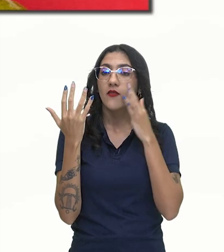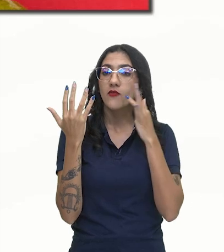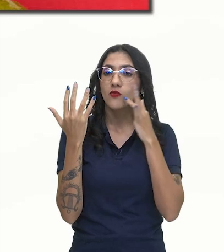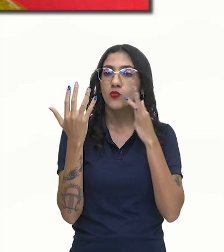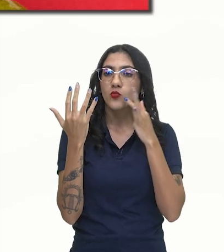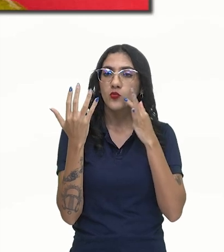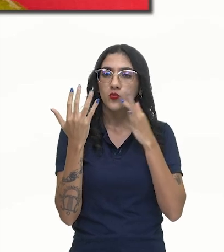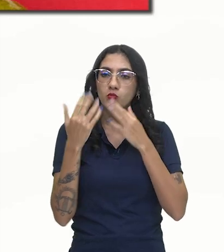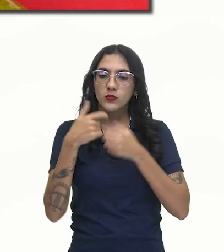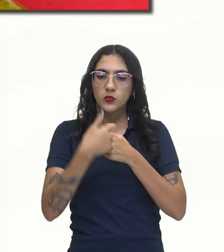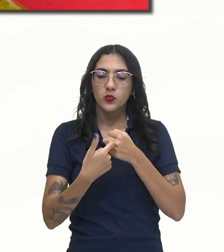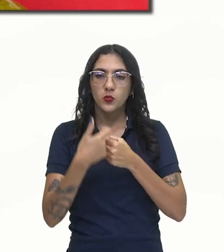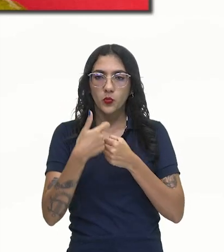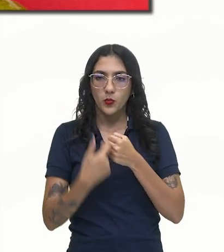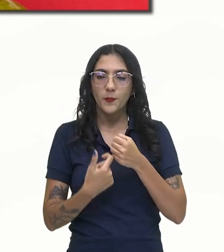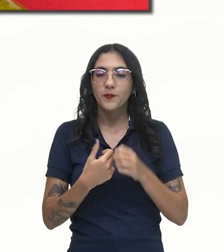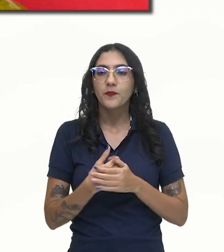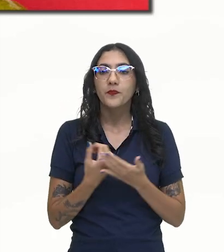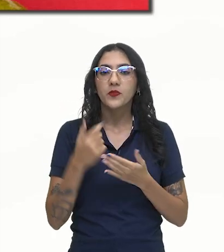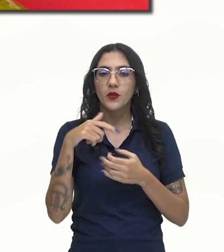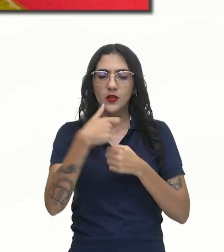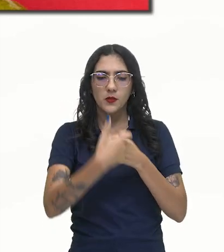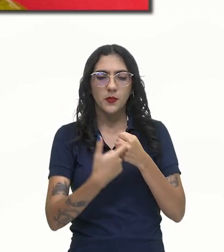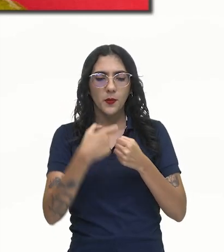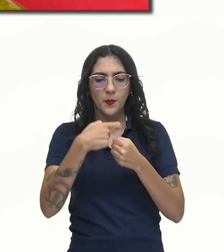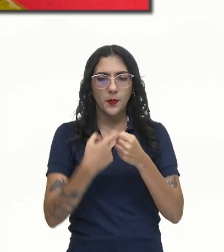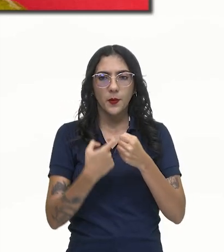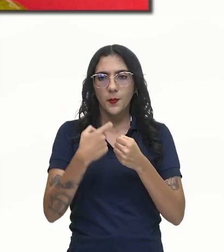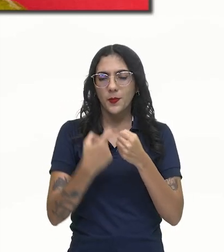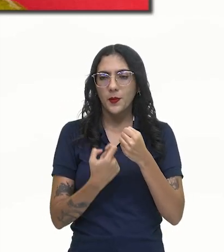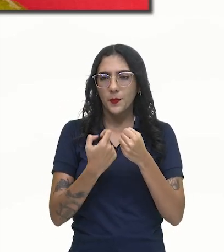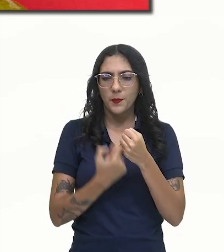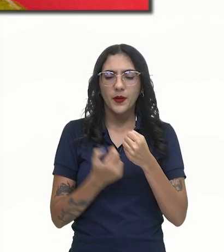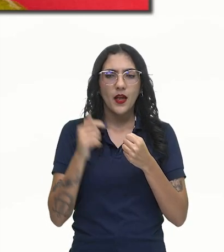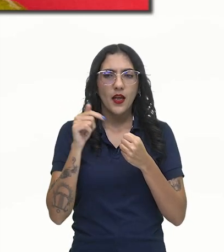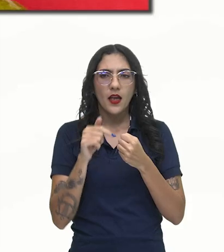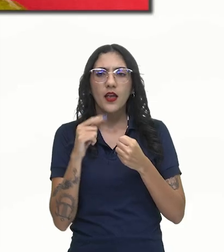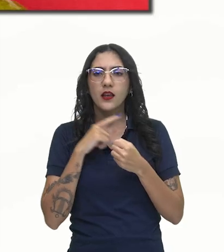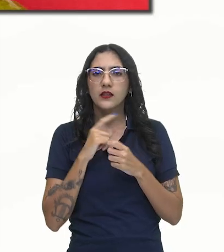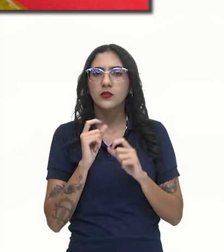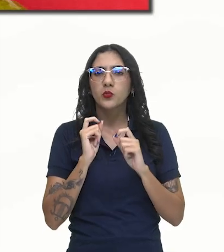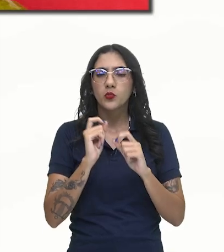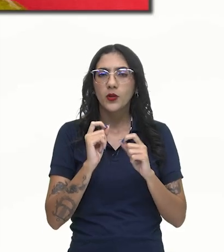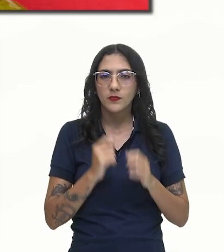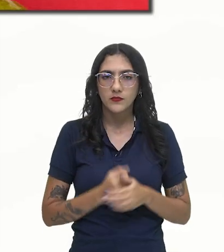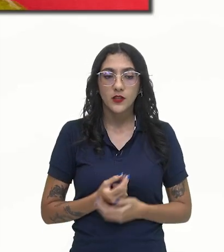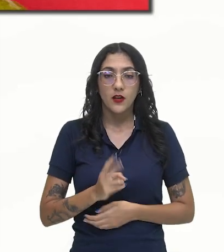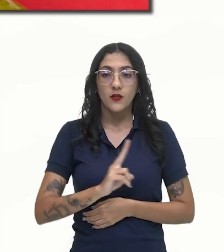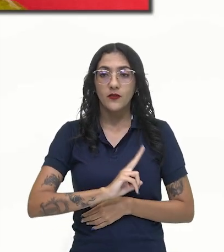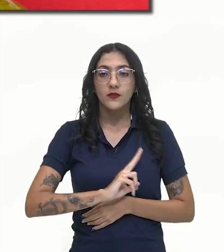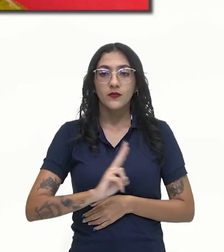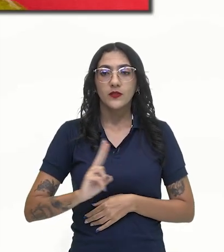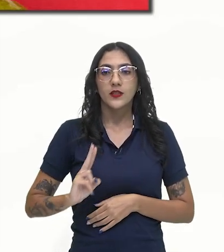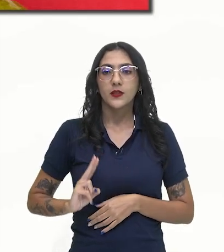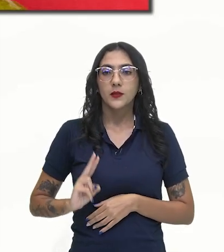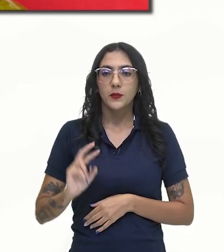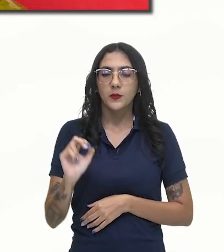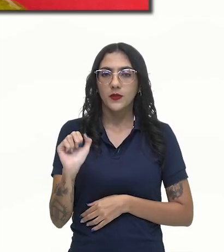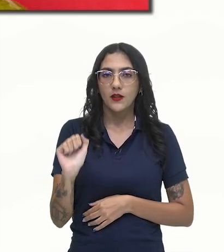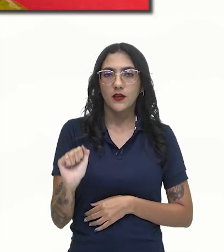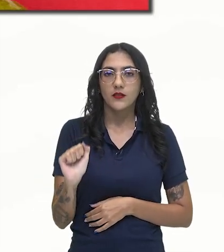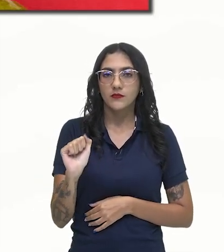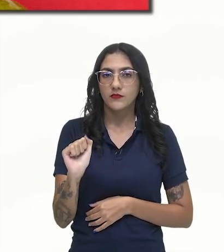E a carne dela, né, a polpa dela, é rica em quê? Vitamin A,